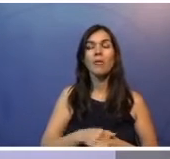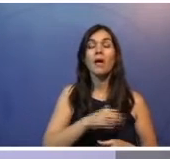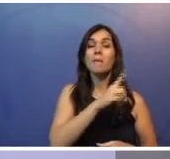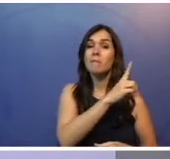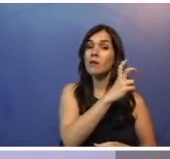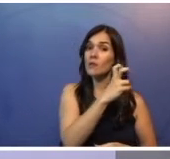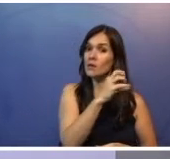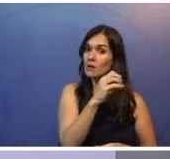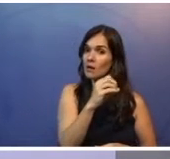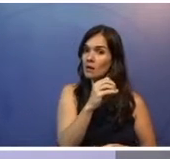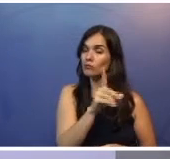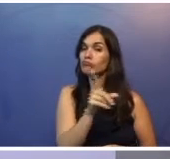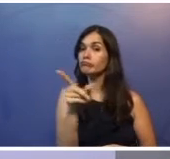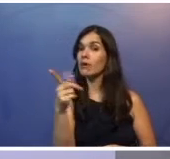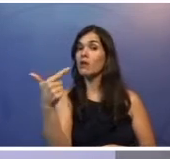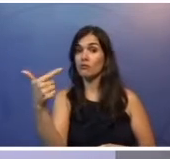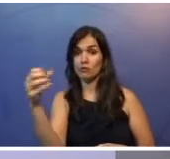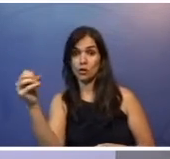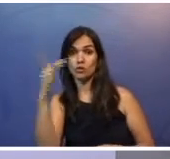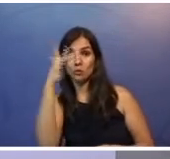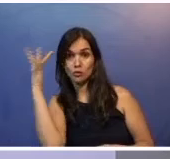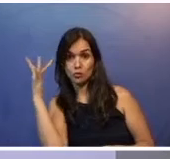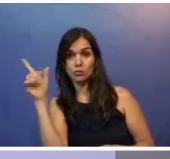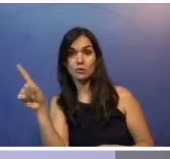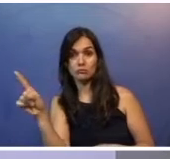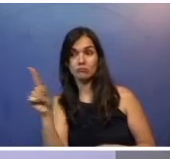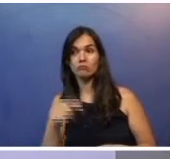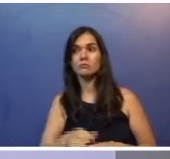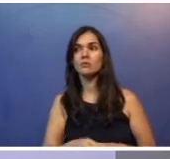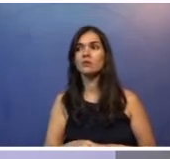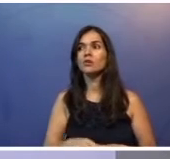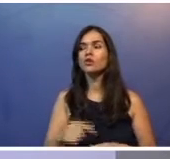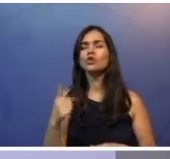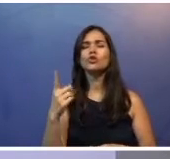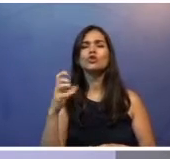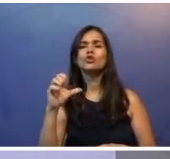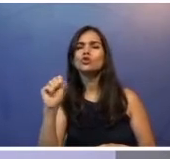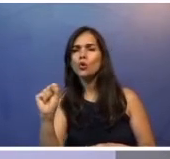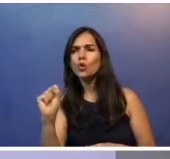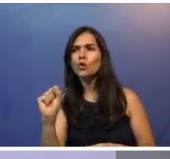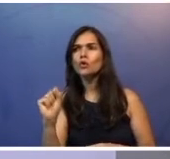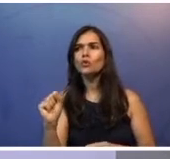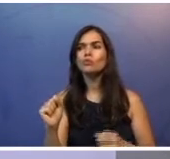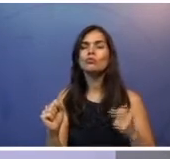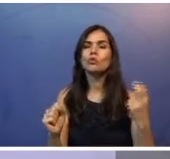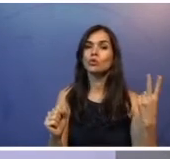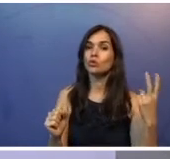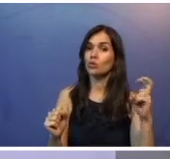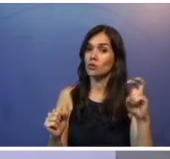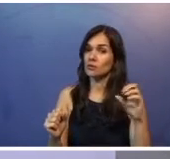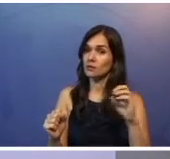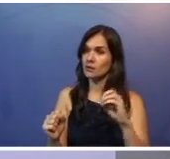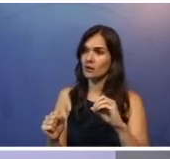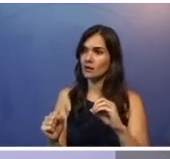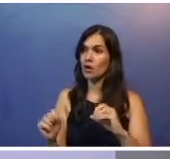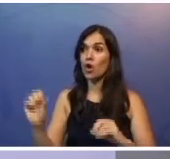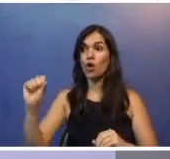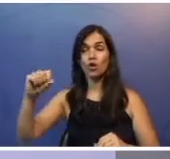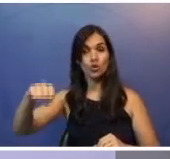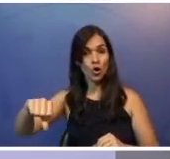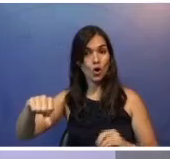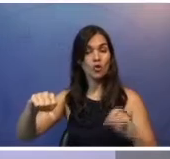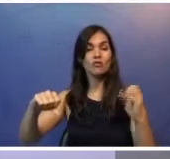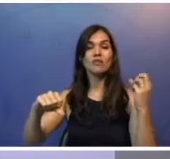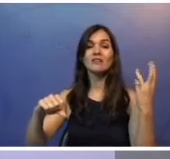tem 20 funcionários que ganham 1500/18 que ganham 2.500 Nossa que ganham